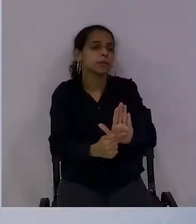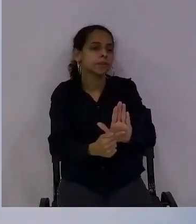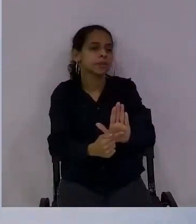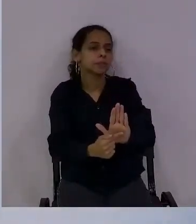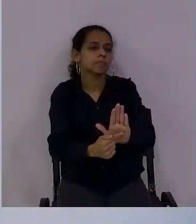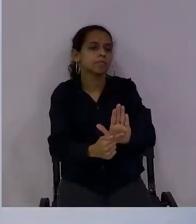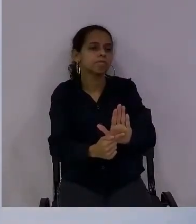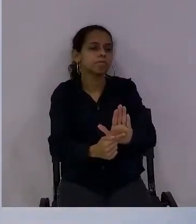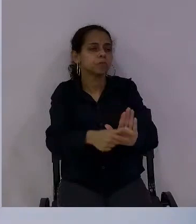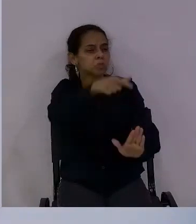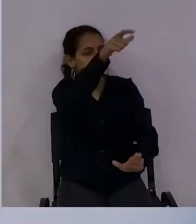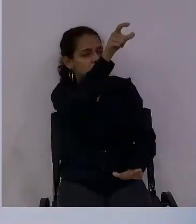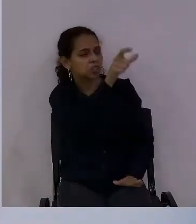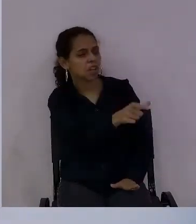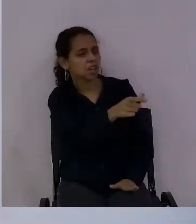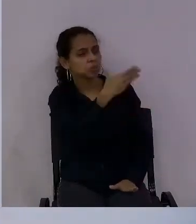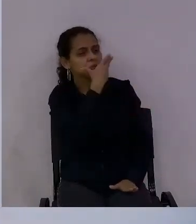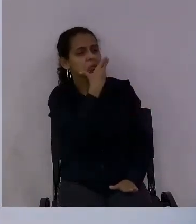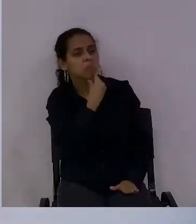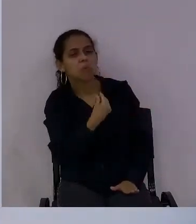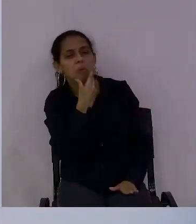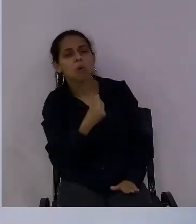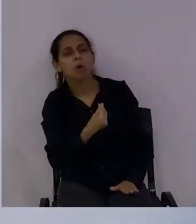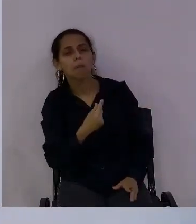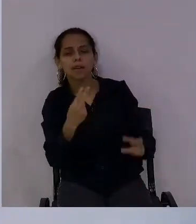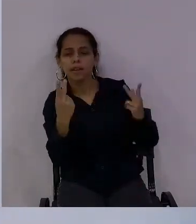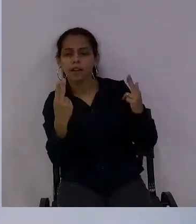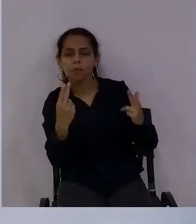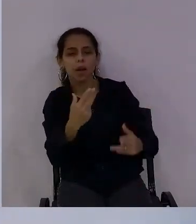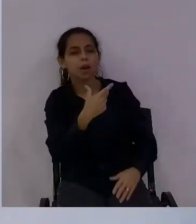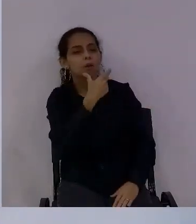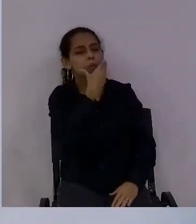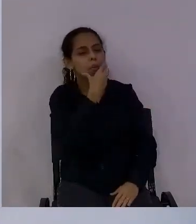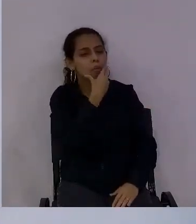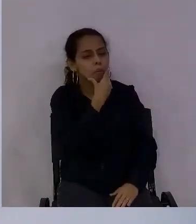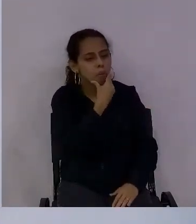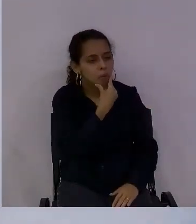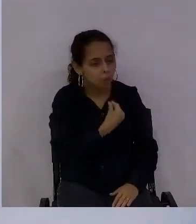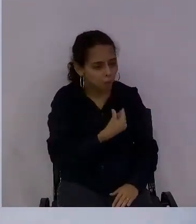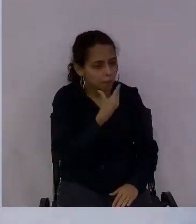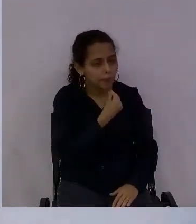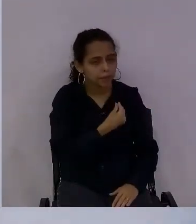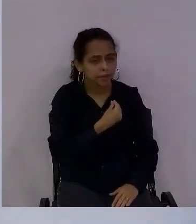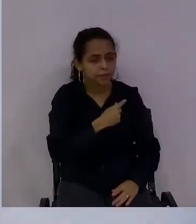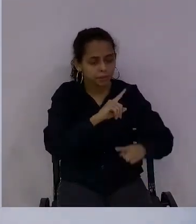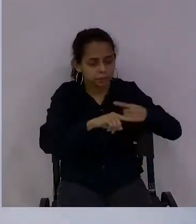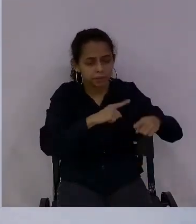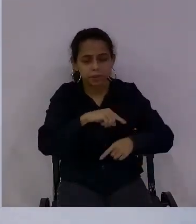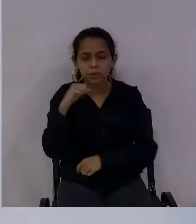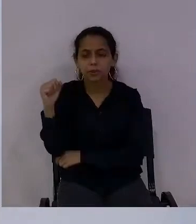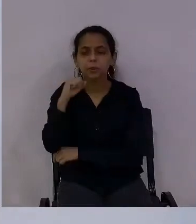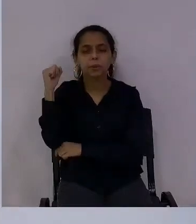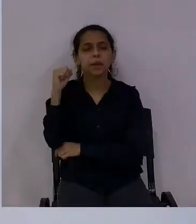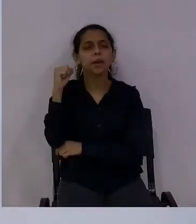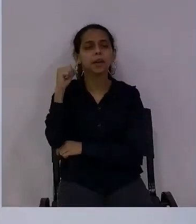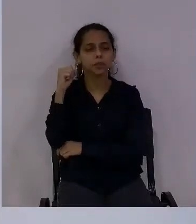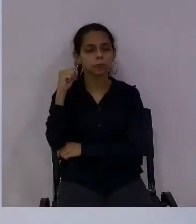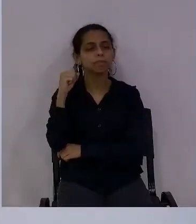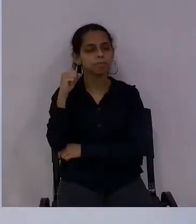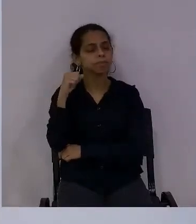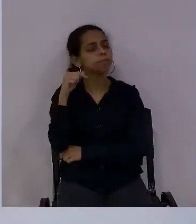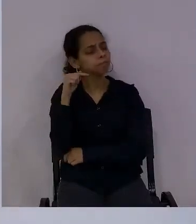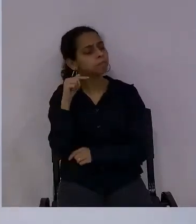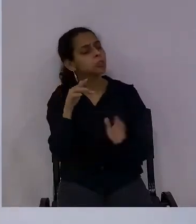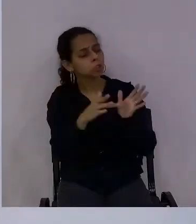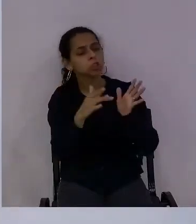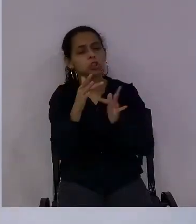representante legítimo dos homens. Sim, ele pode nos representar. Ele